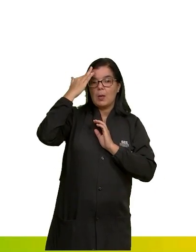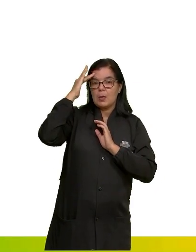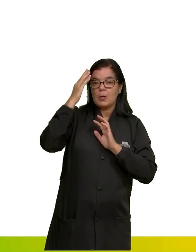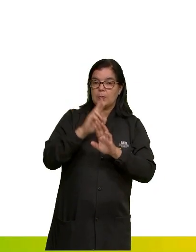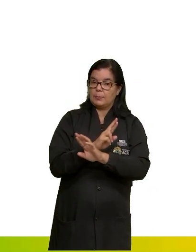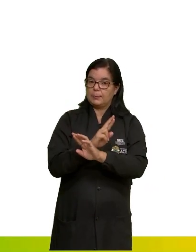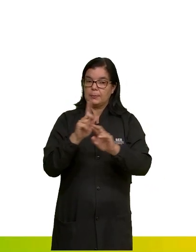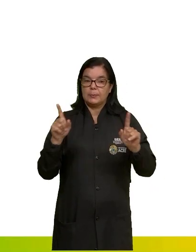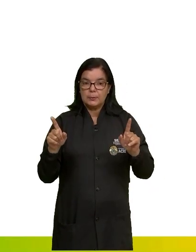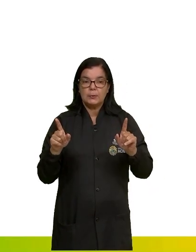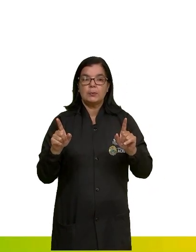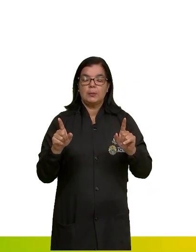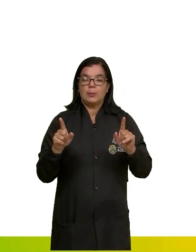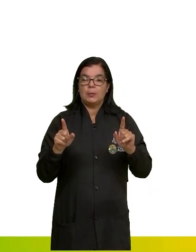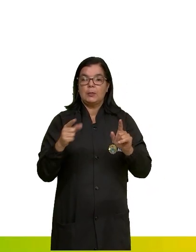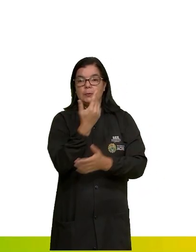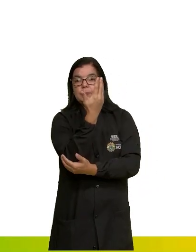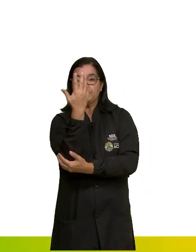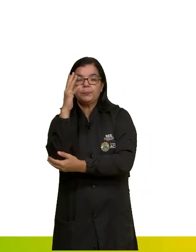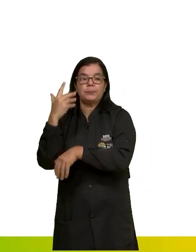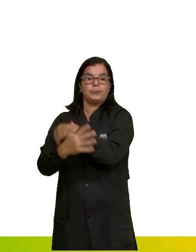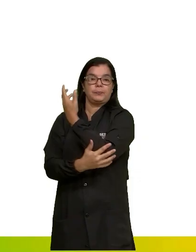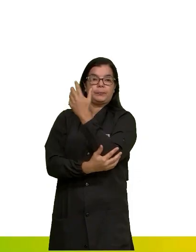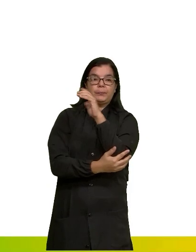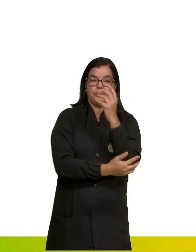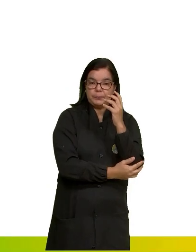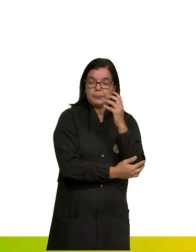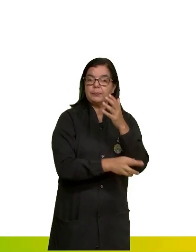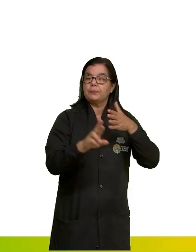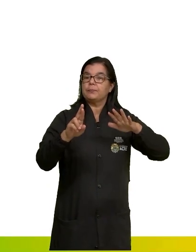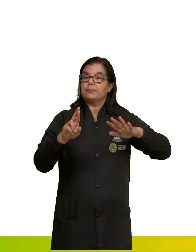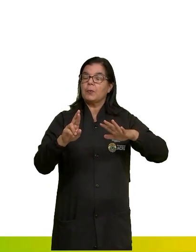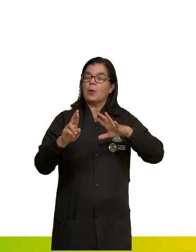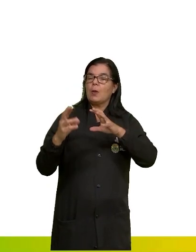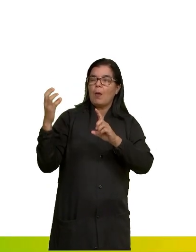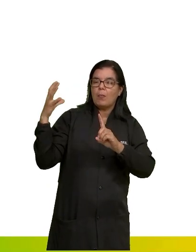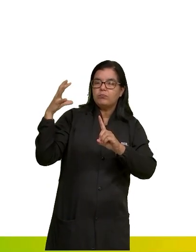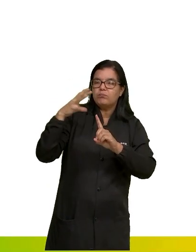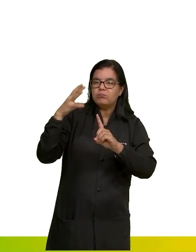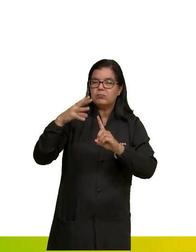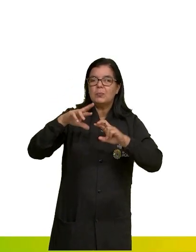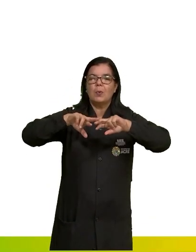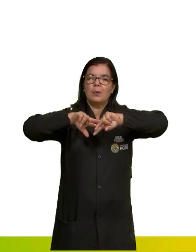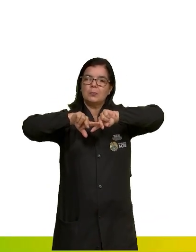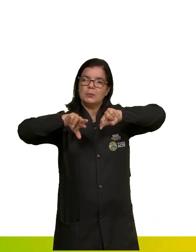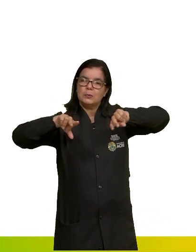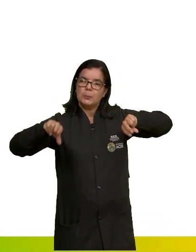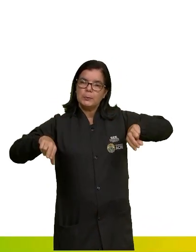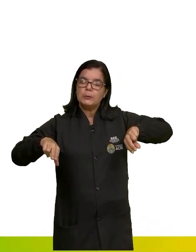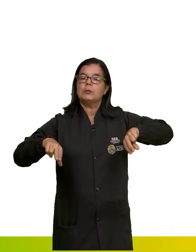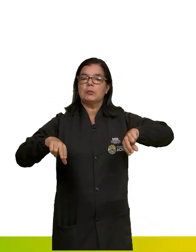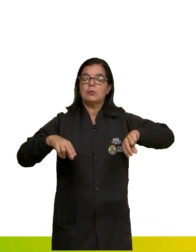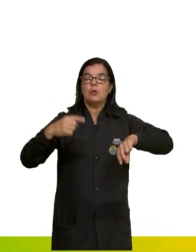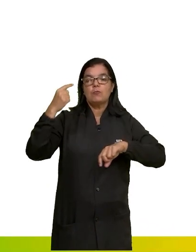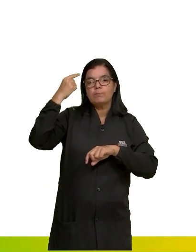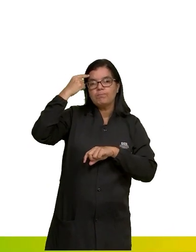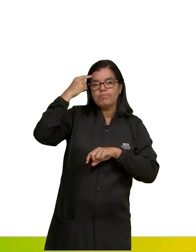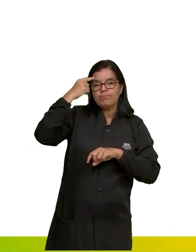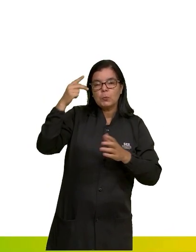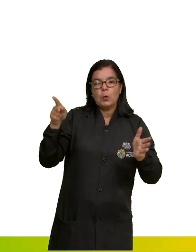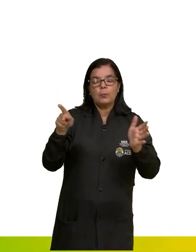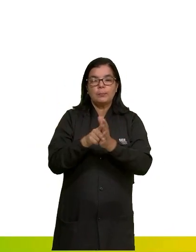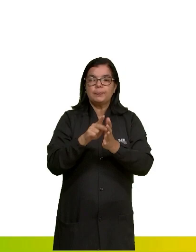interpretações diferentes da natureza, refletindo a diversidade de perspectivas sobre a